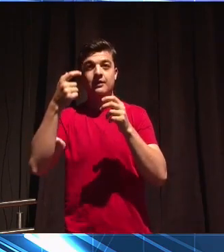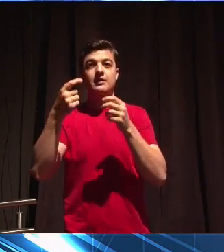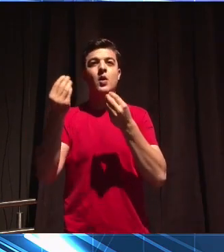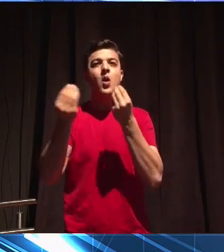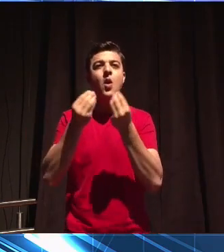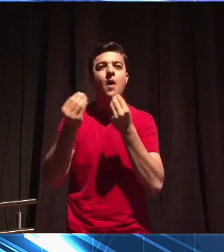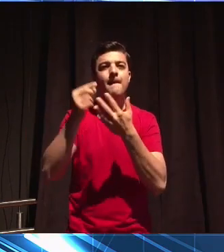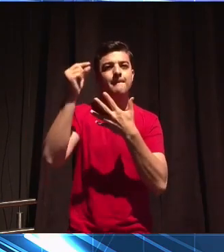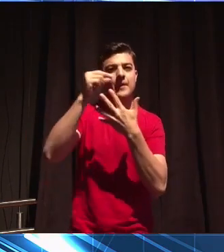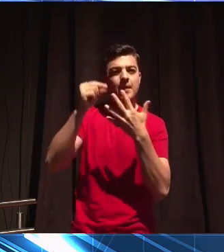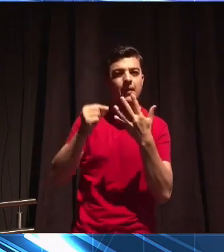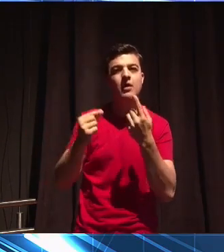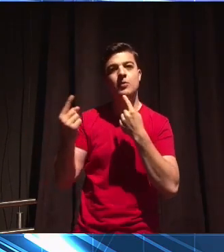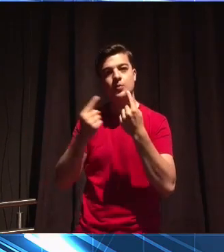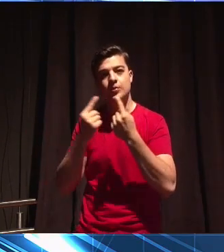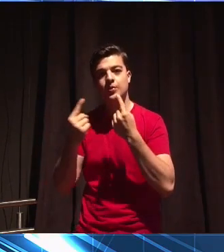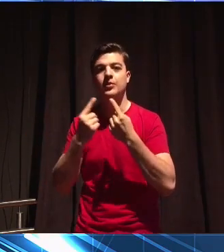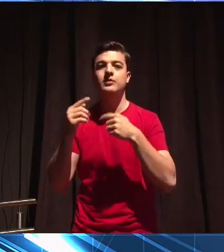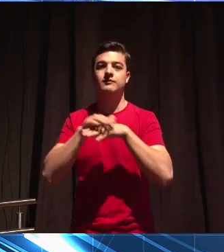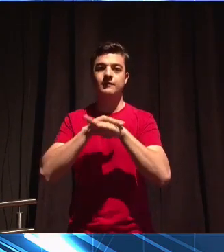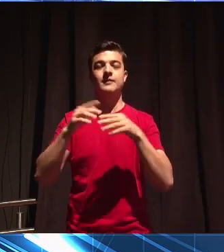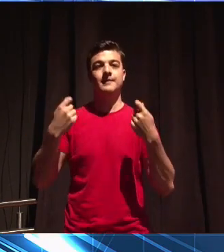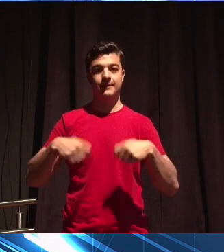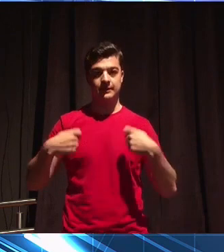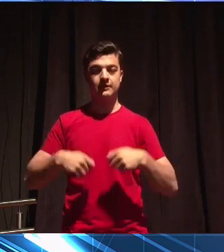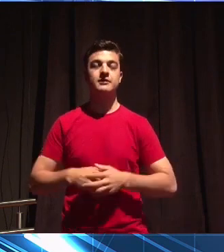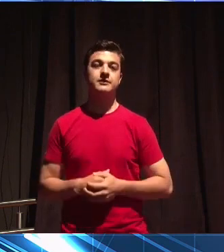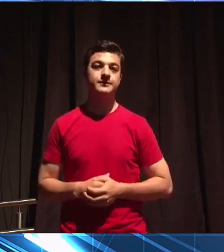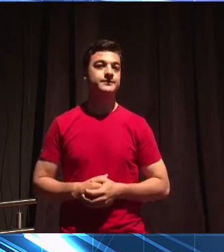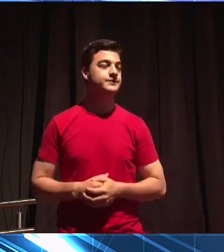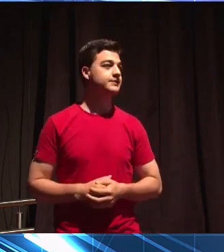Mas, saindo um pouquinho disso, e pensando na questão da fundamentação,